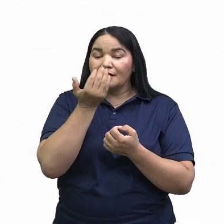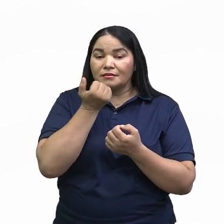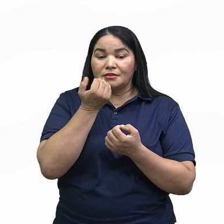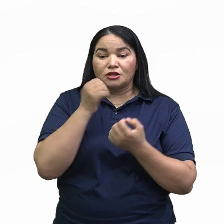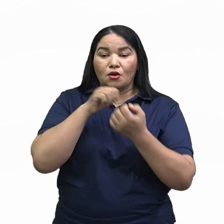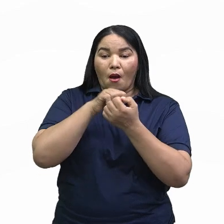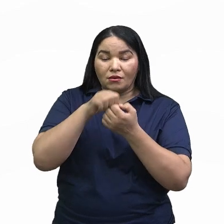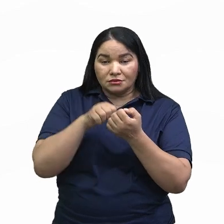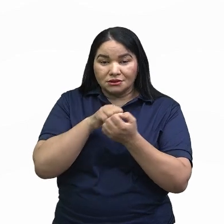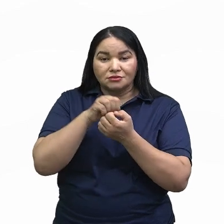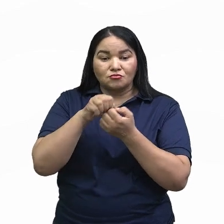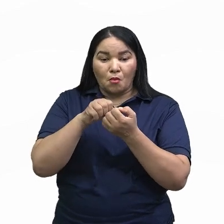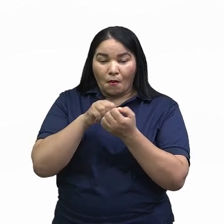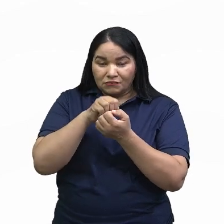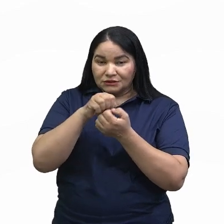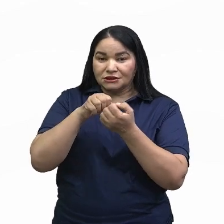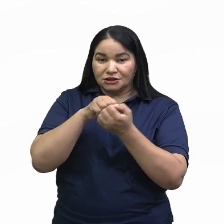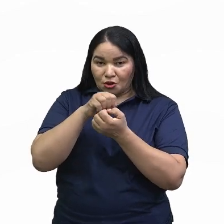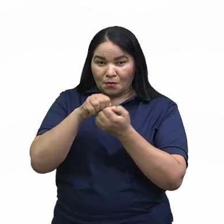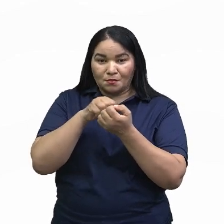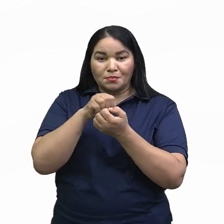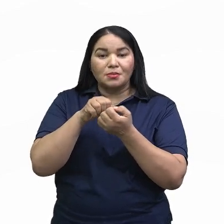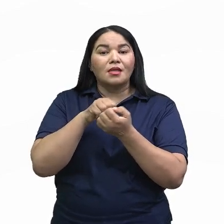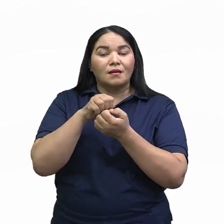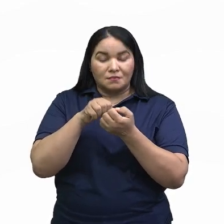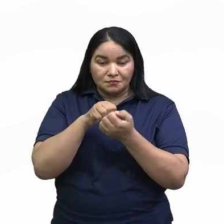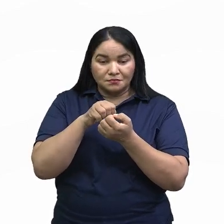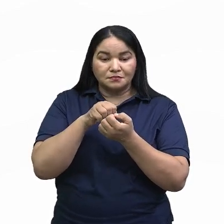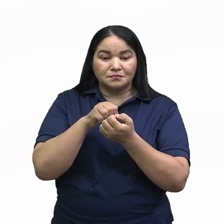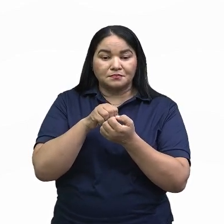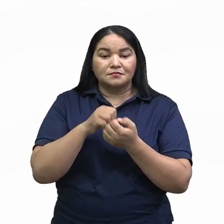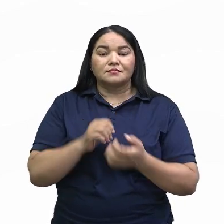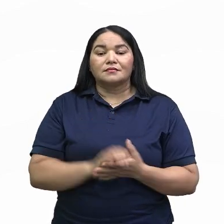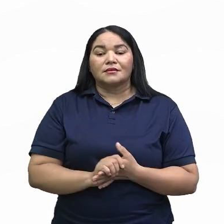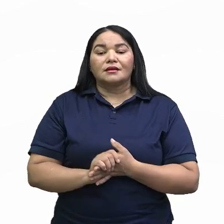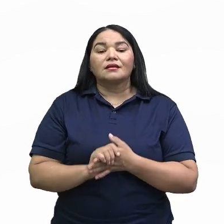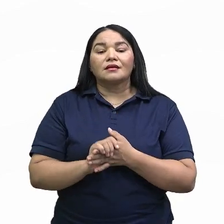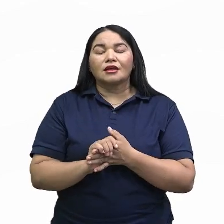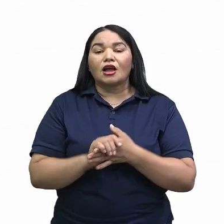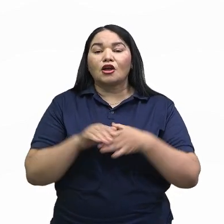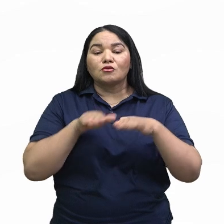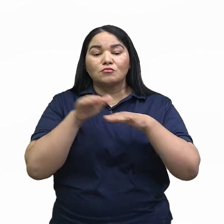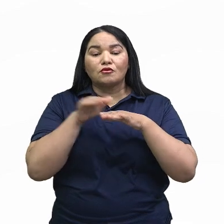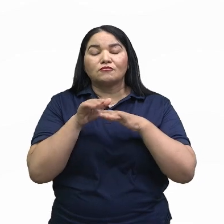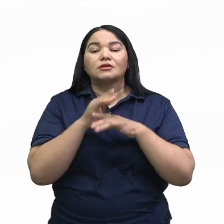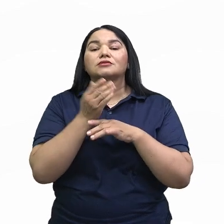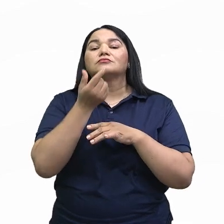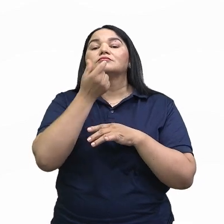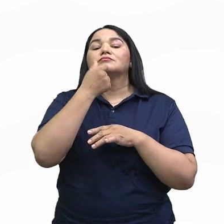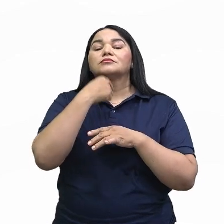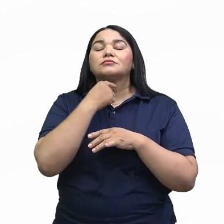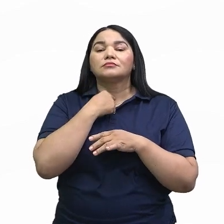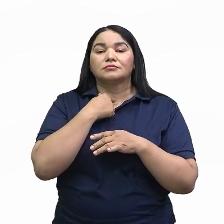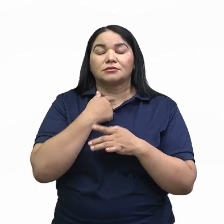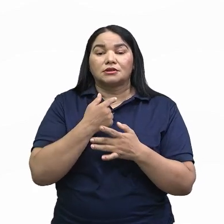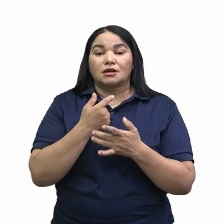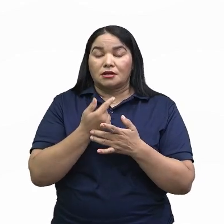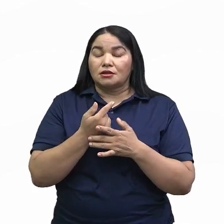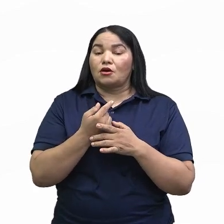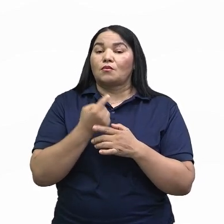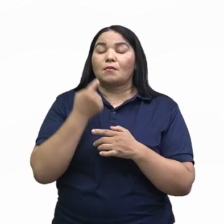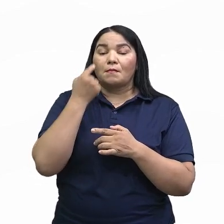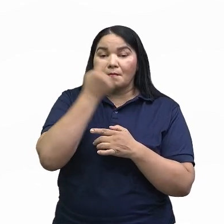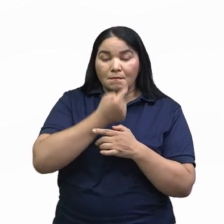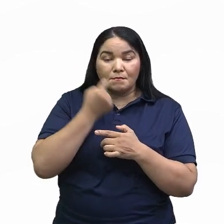da mastigação e dos movimentos peristálticos, né? Então, como a gente já comentou anteriormente, que a mastigação ela começa